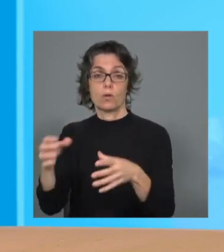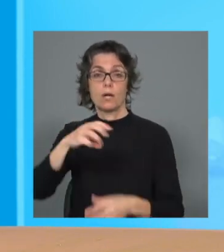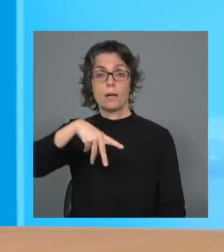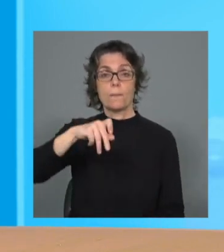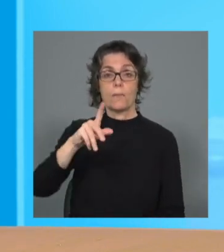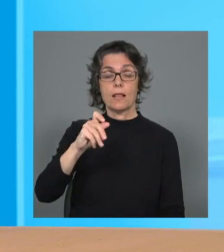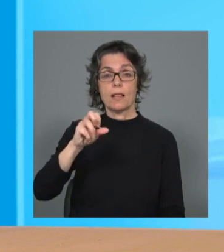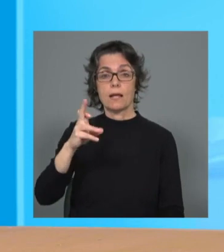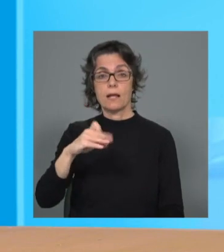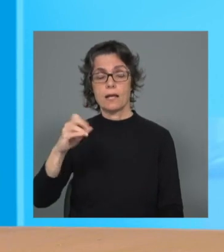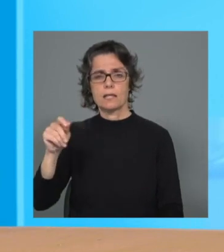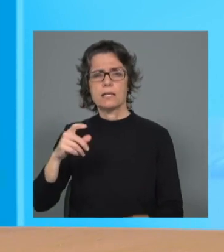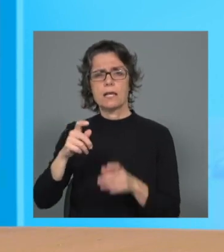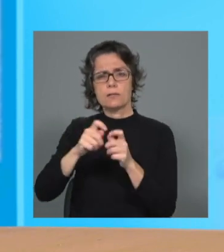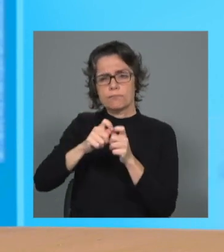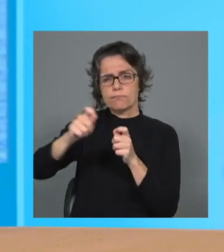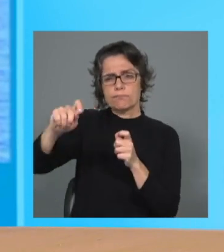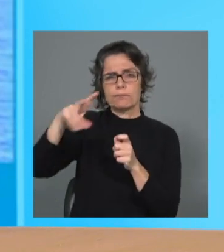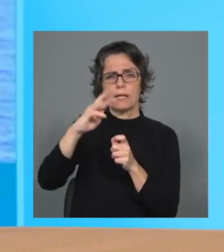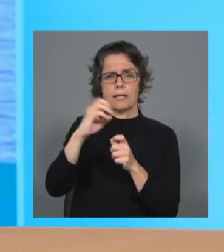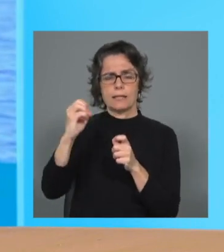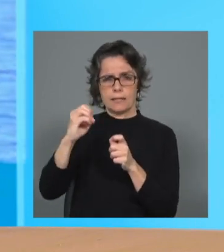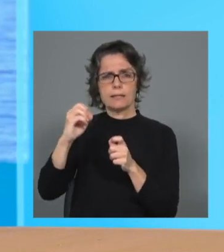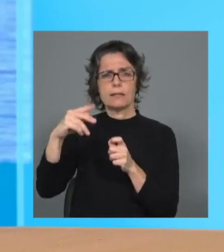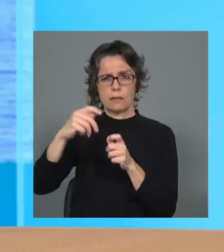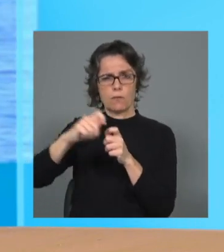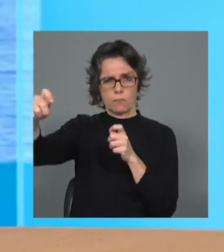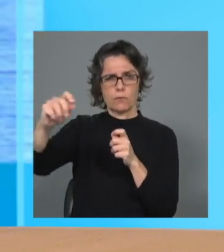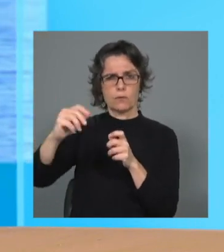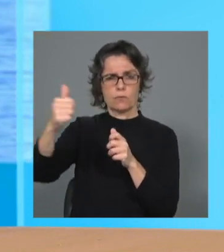que fica a cerca de 30 km de Mora, onde eu resido.